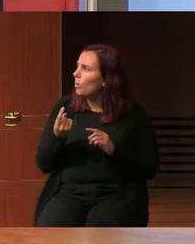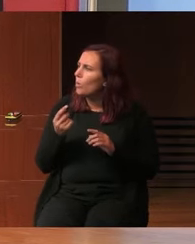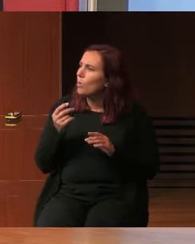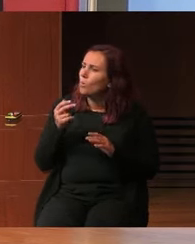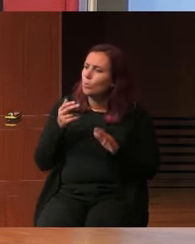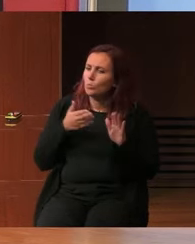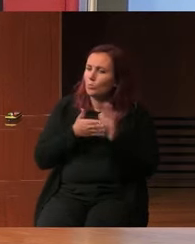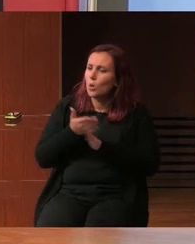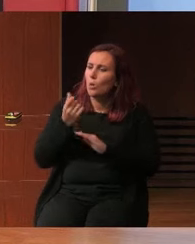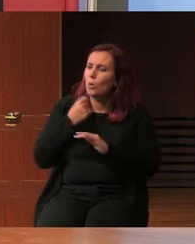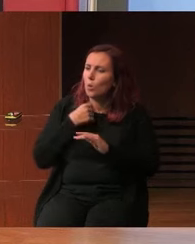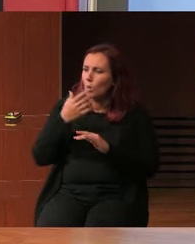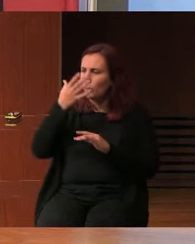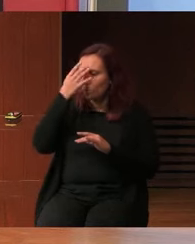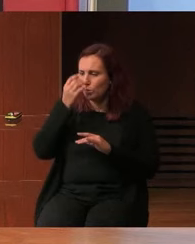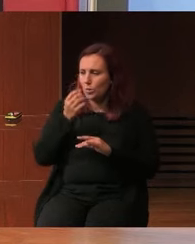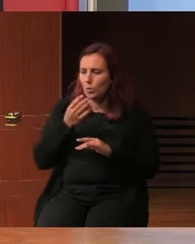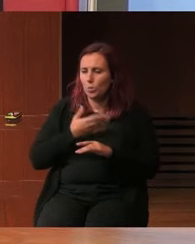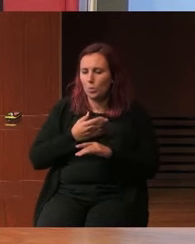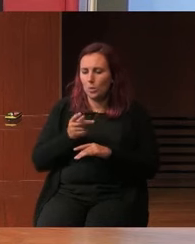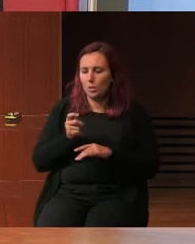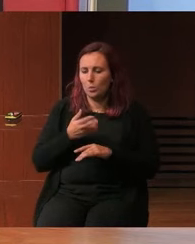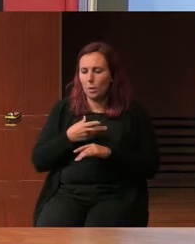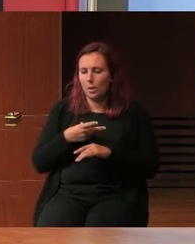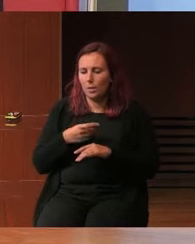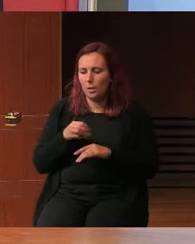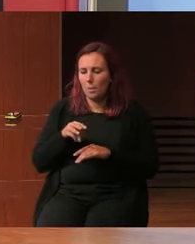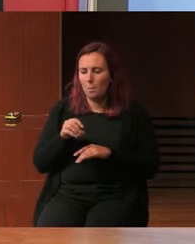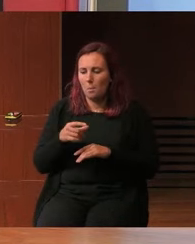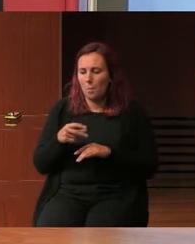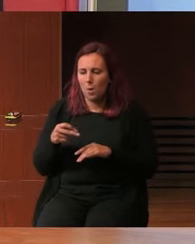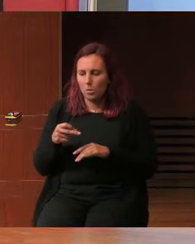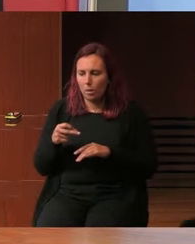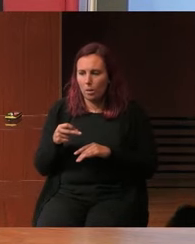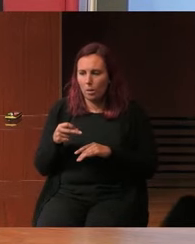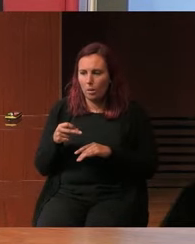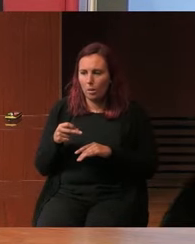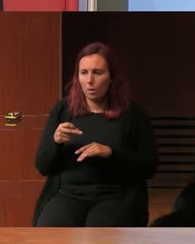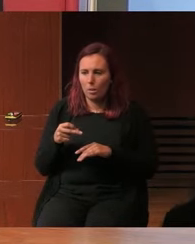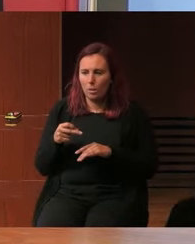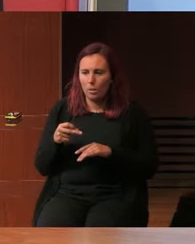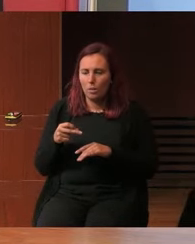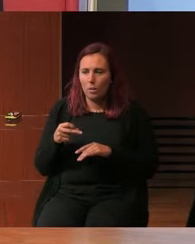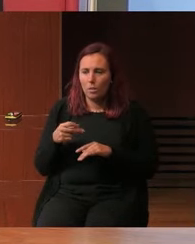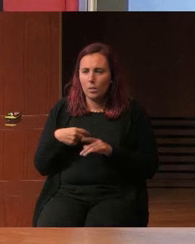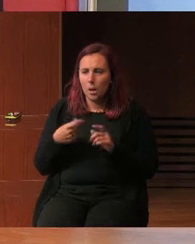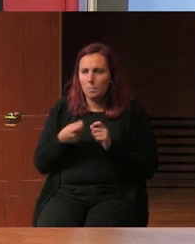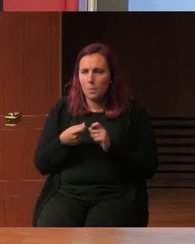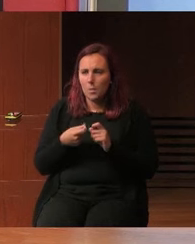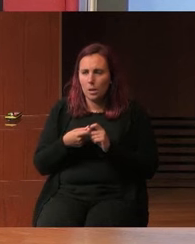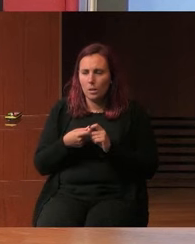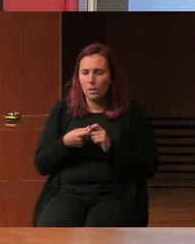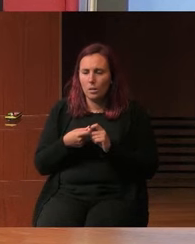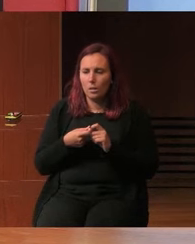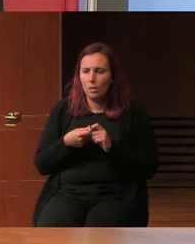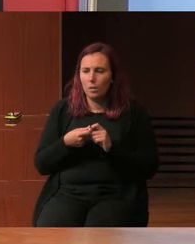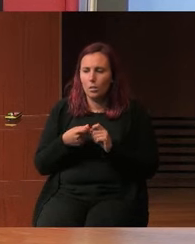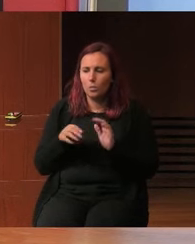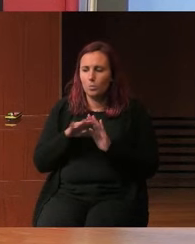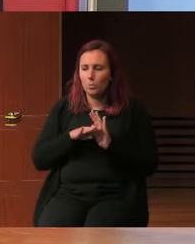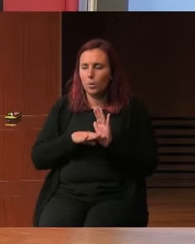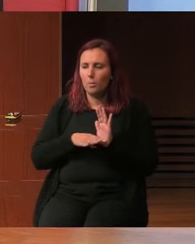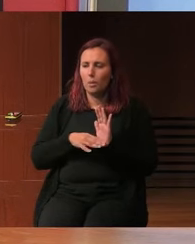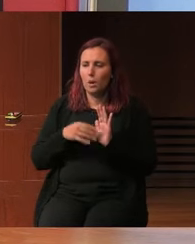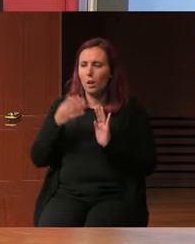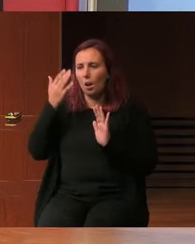frequentou esse curso, a doutora Eduarda Mota, e que eu espero que ainda se doutore, não é? no programa.